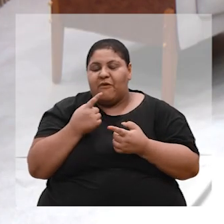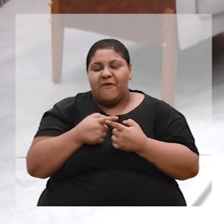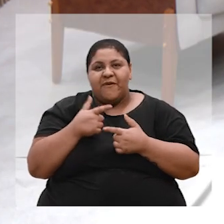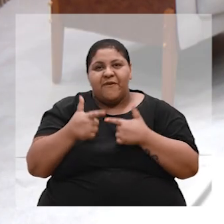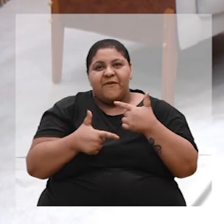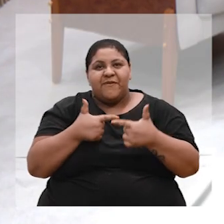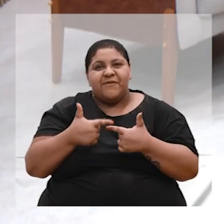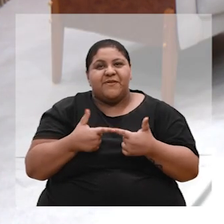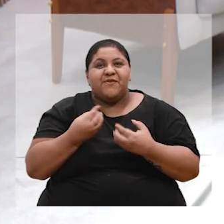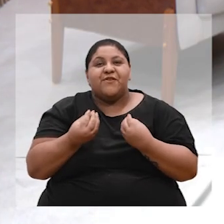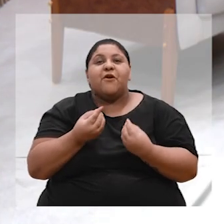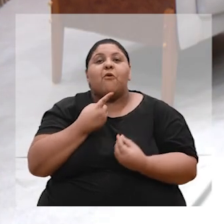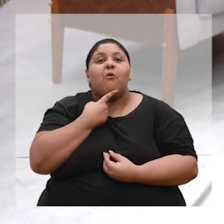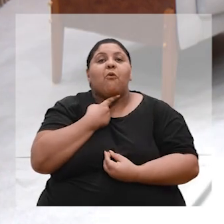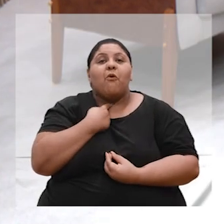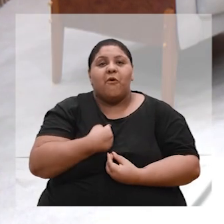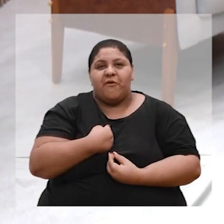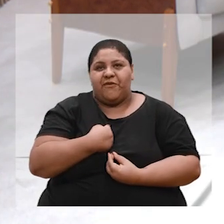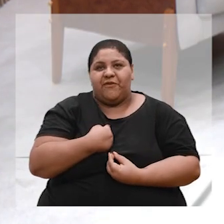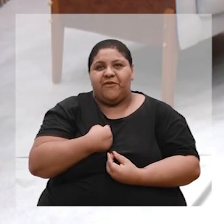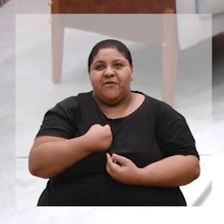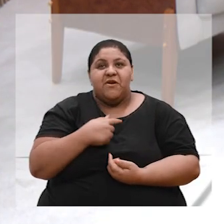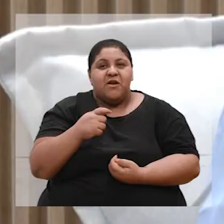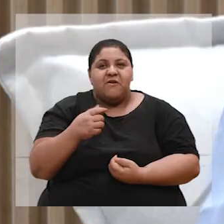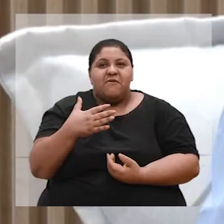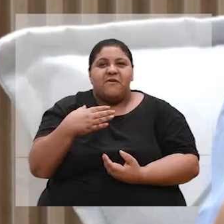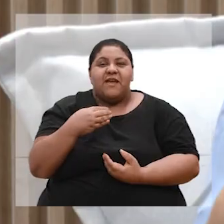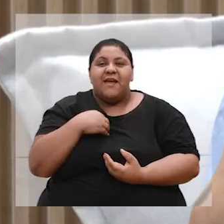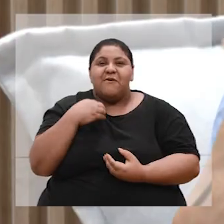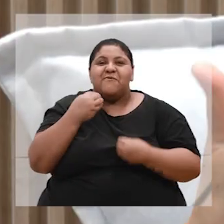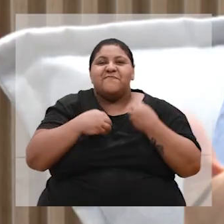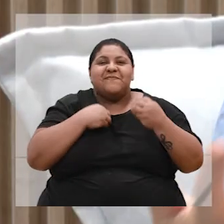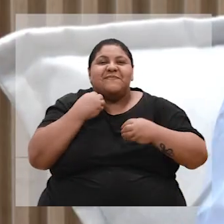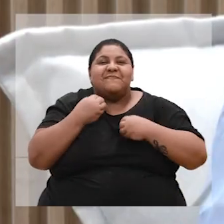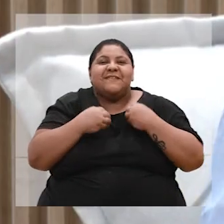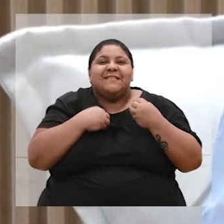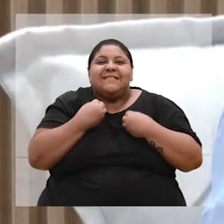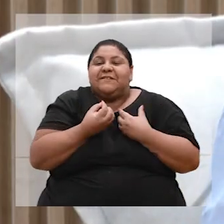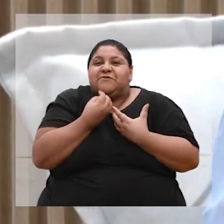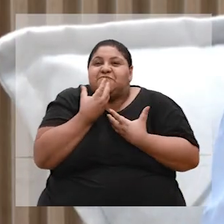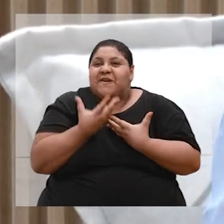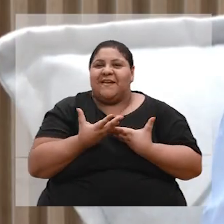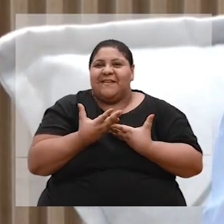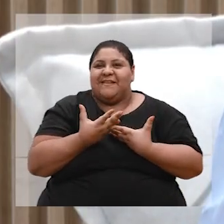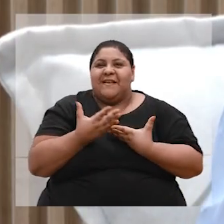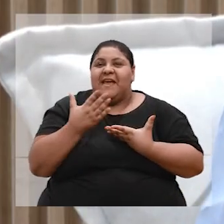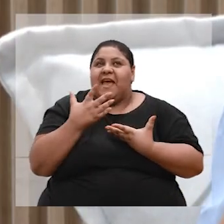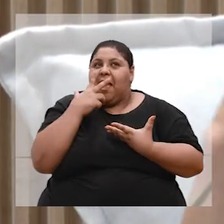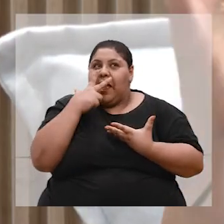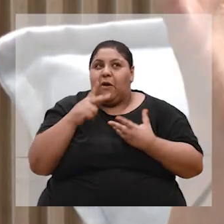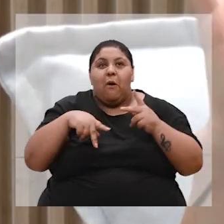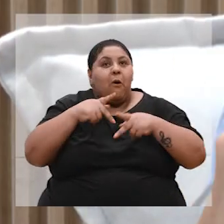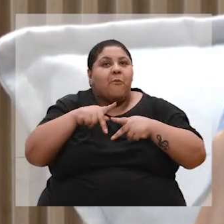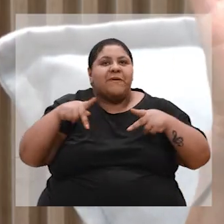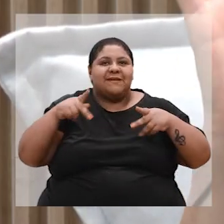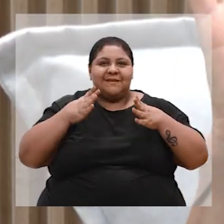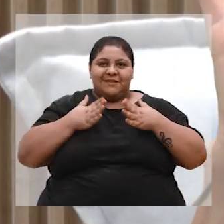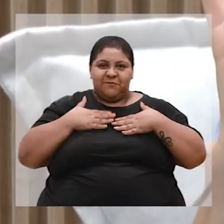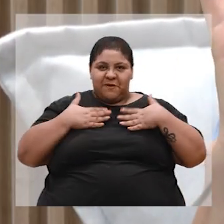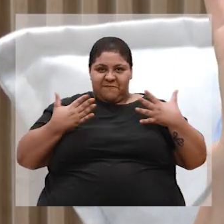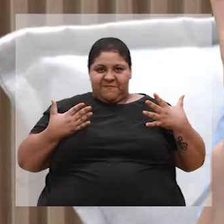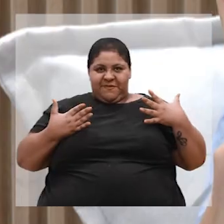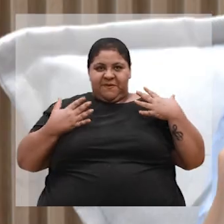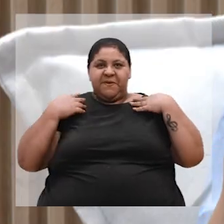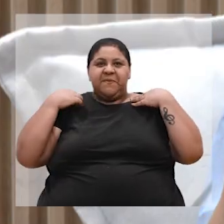muito bom, porque eu trabalho com o que eu gosto. Me faz muito bem fazer o que eu faço, né? É um presente, assim, fazer o